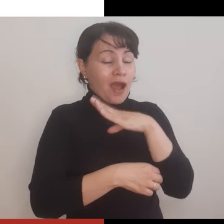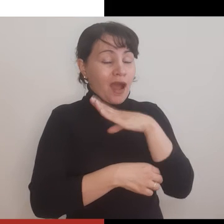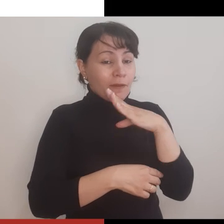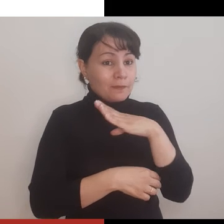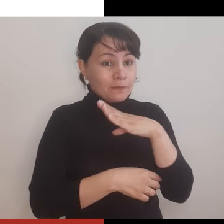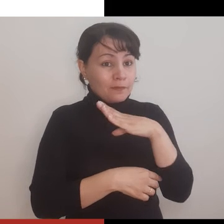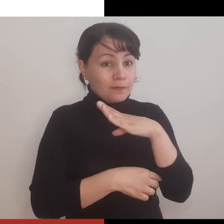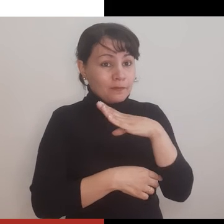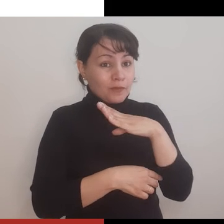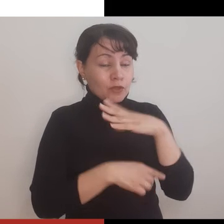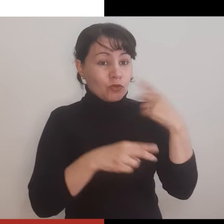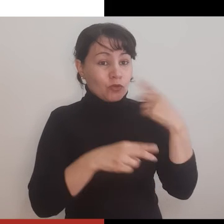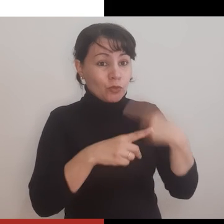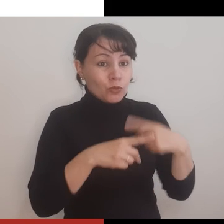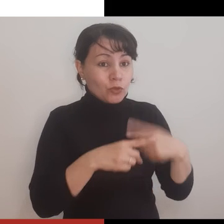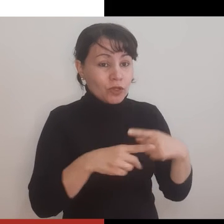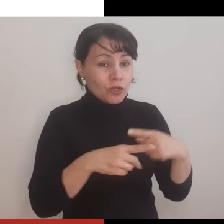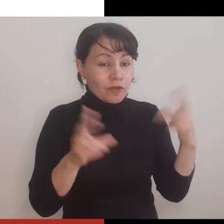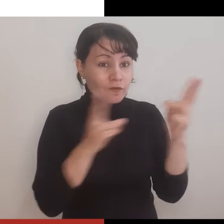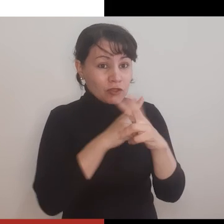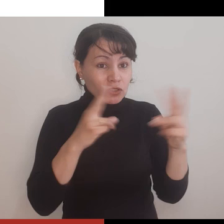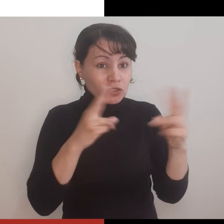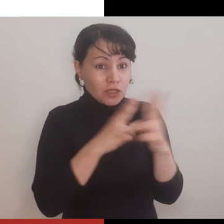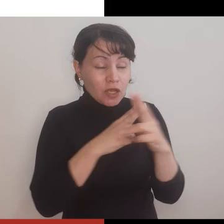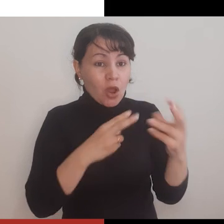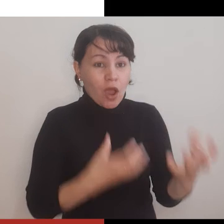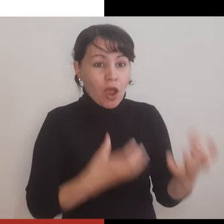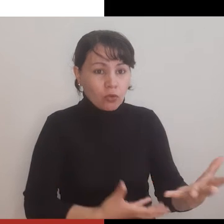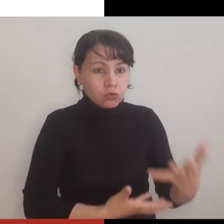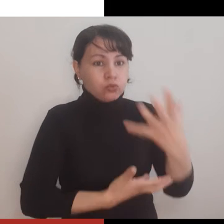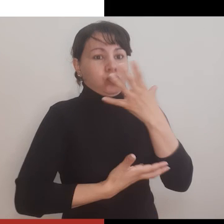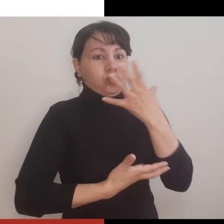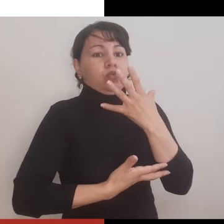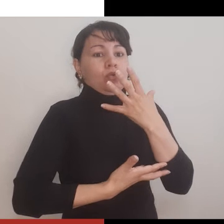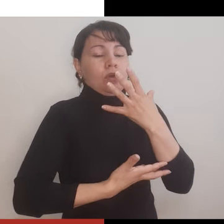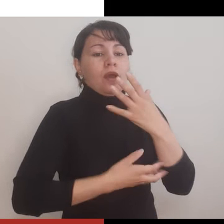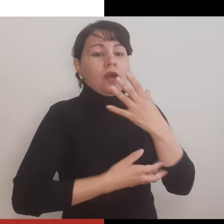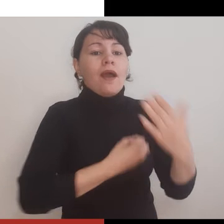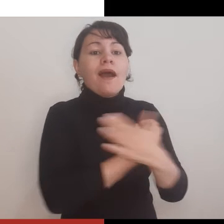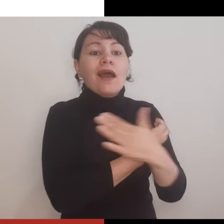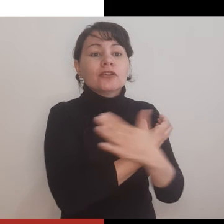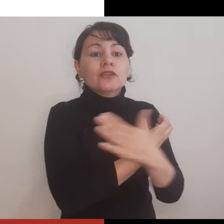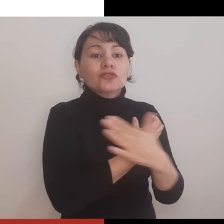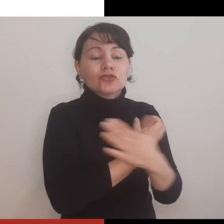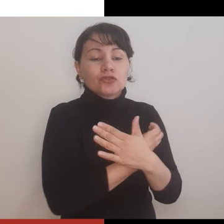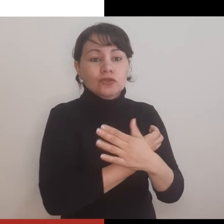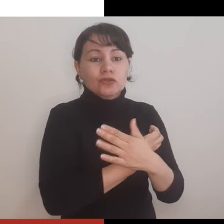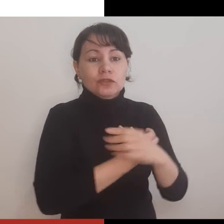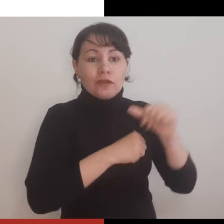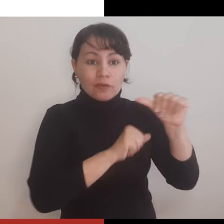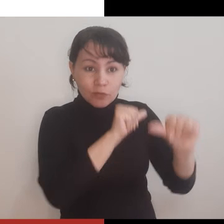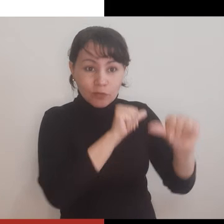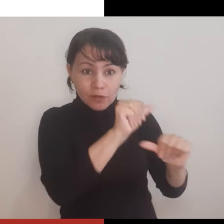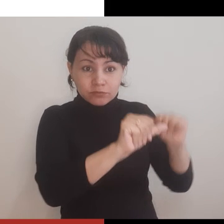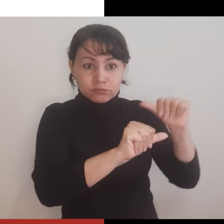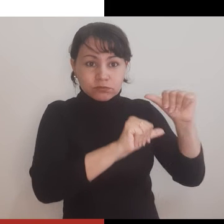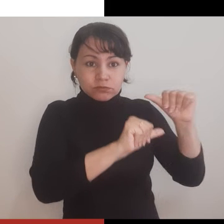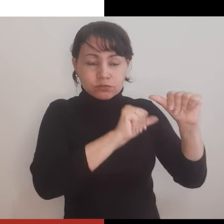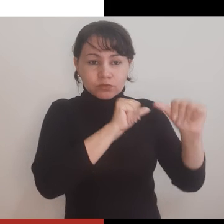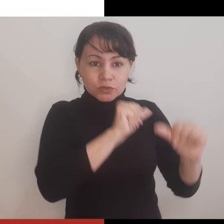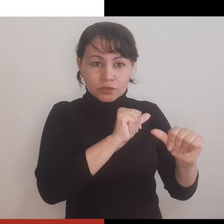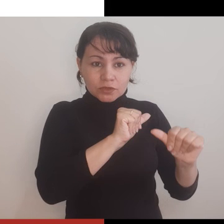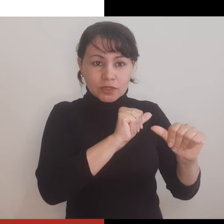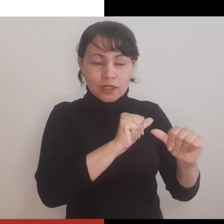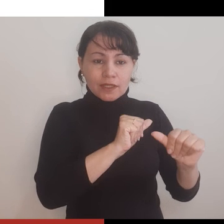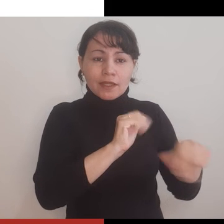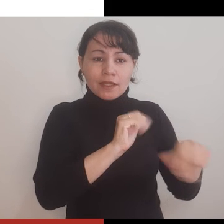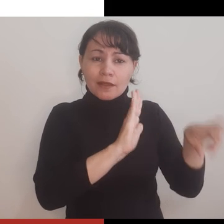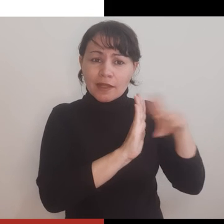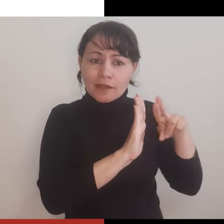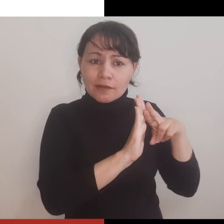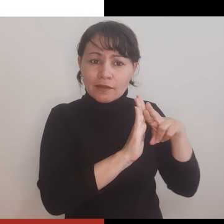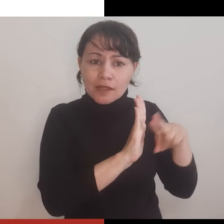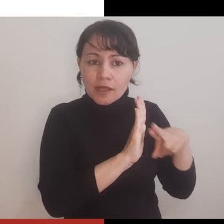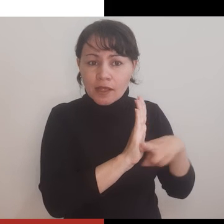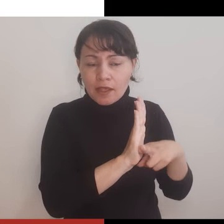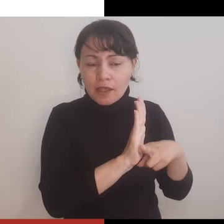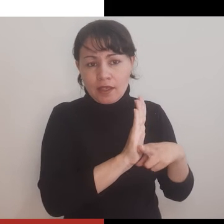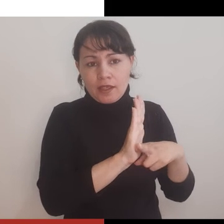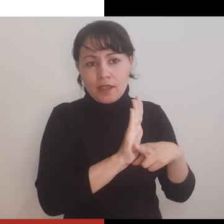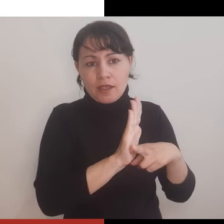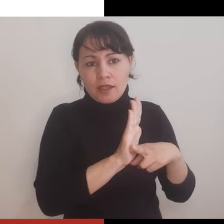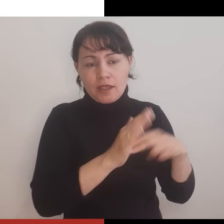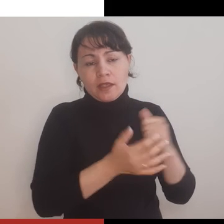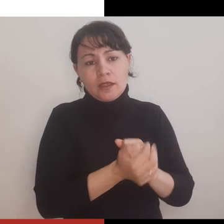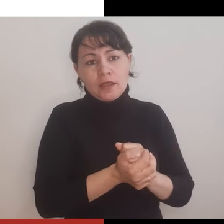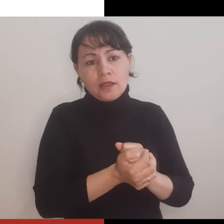e a ventilação protetora, né? Trazendo aí mais uma mudança dentro